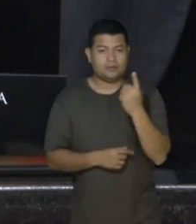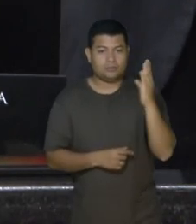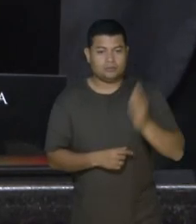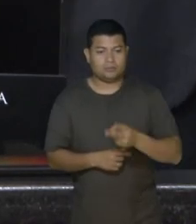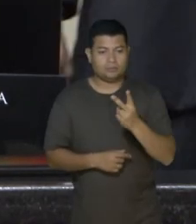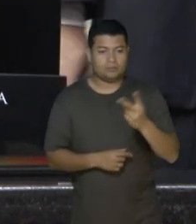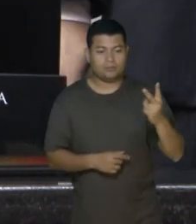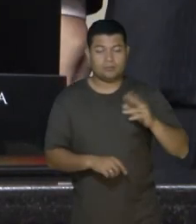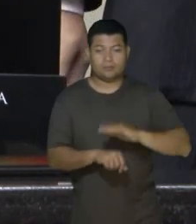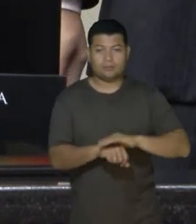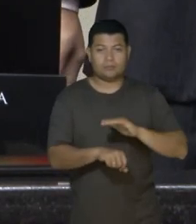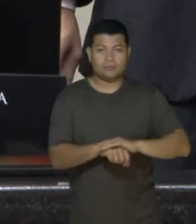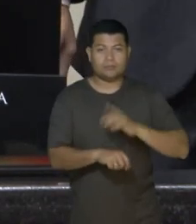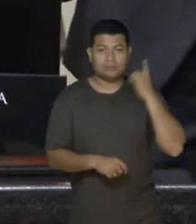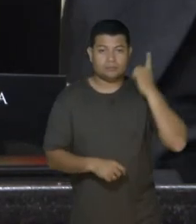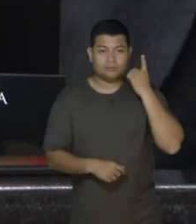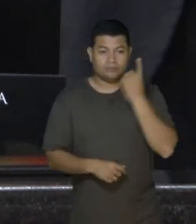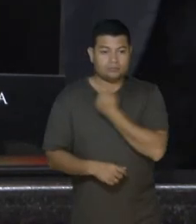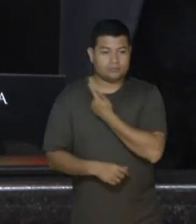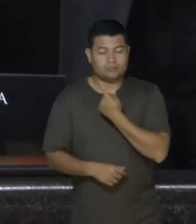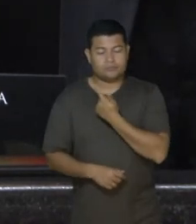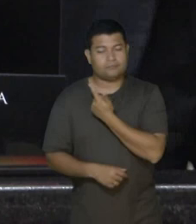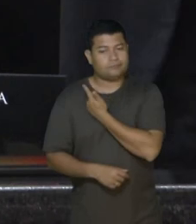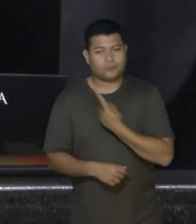081-22 de autoria do Governo do Estado.